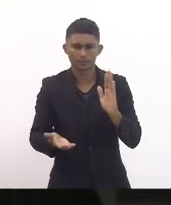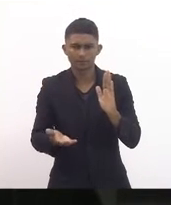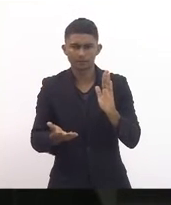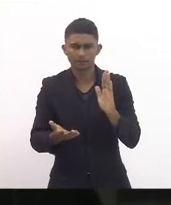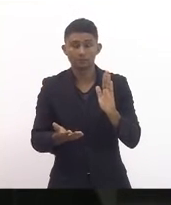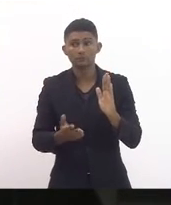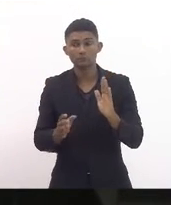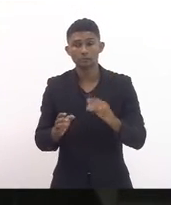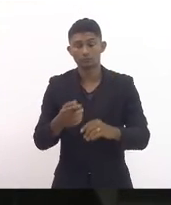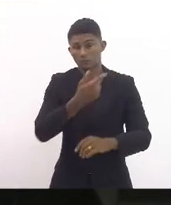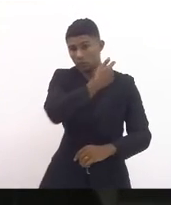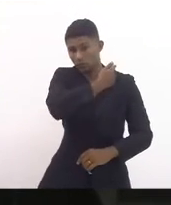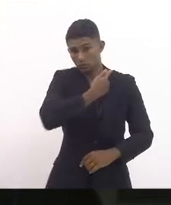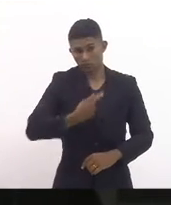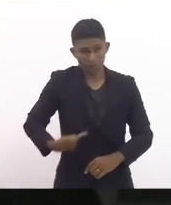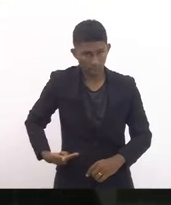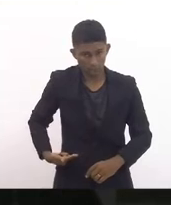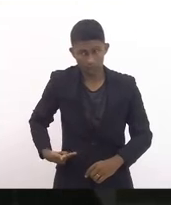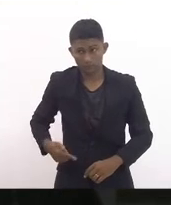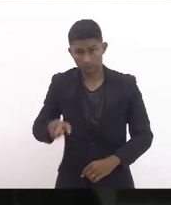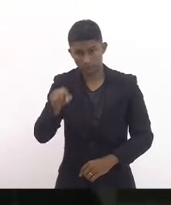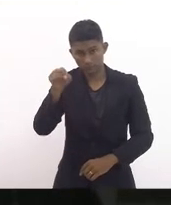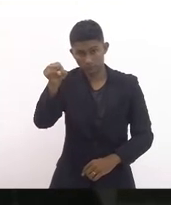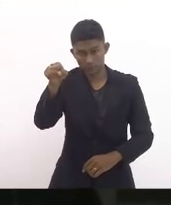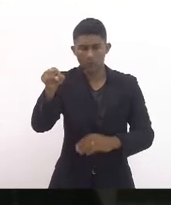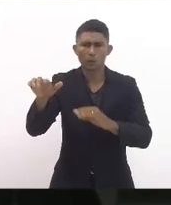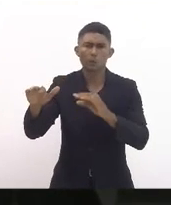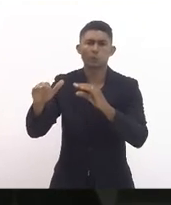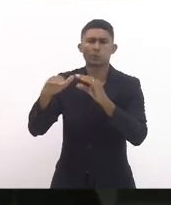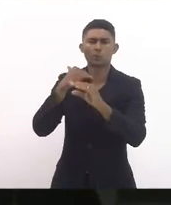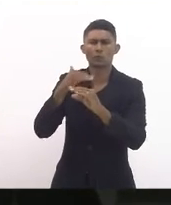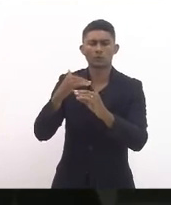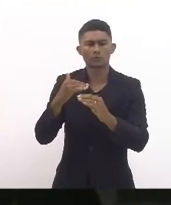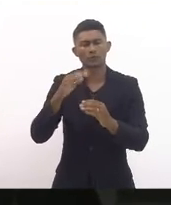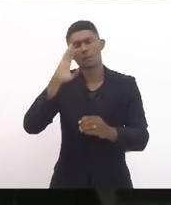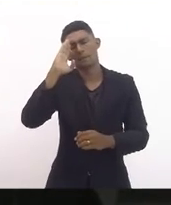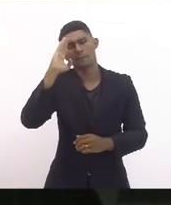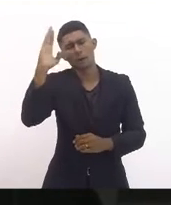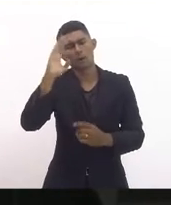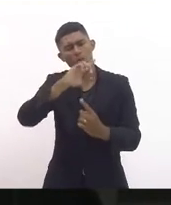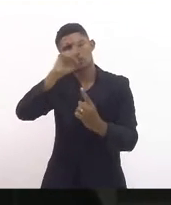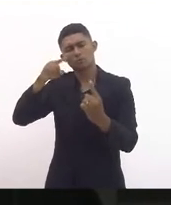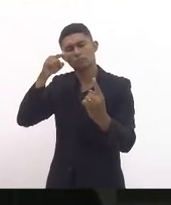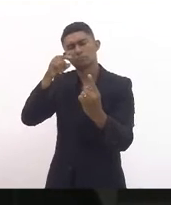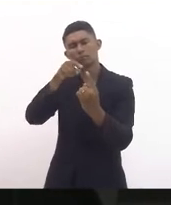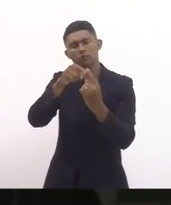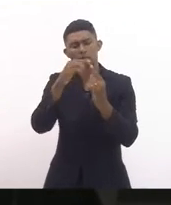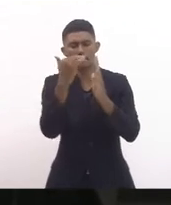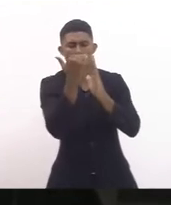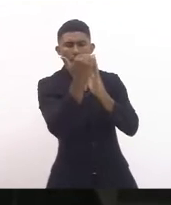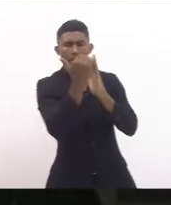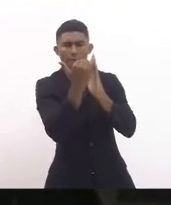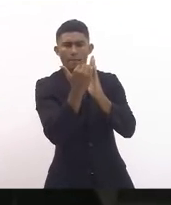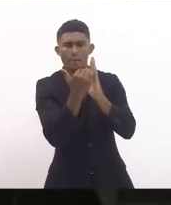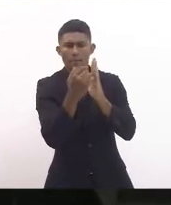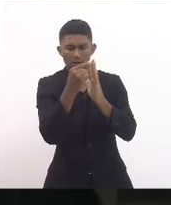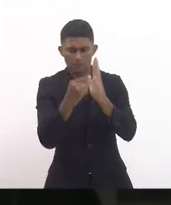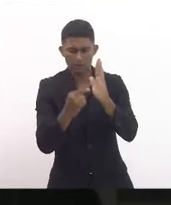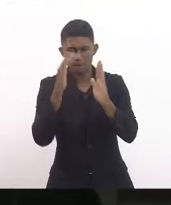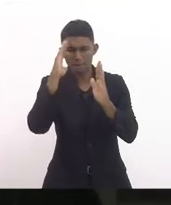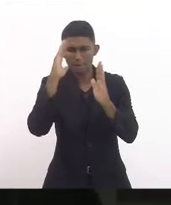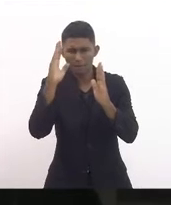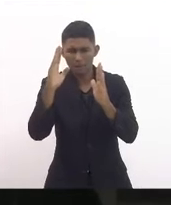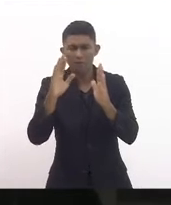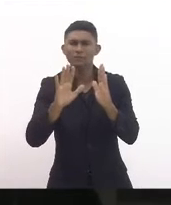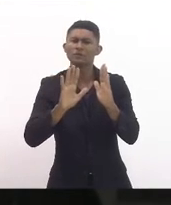que o governo mandou como prioritários são totalmente diferente dos eixos